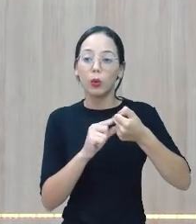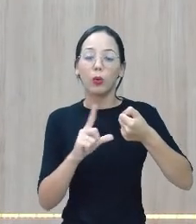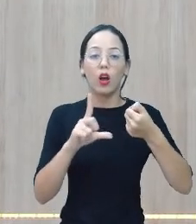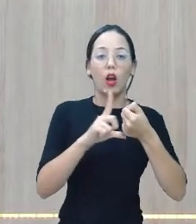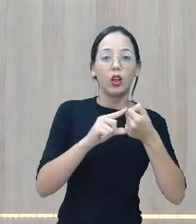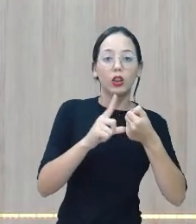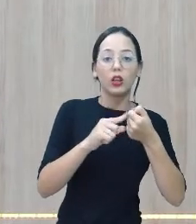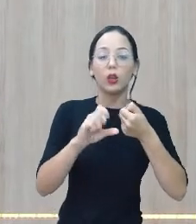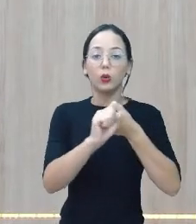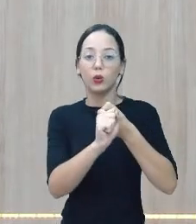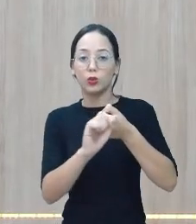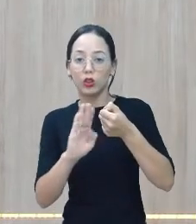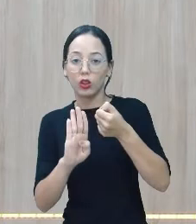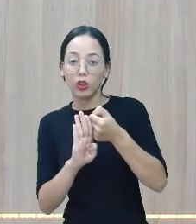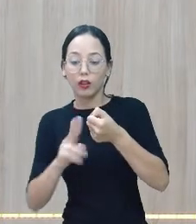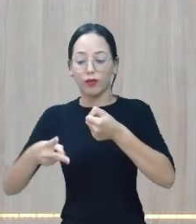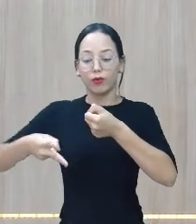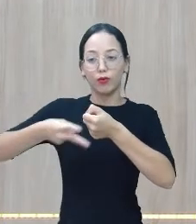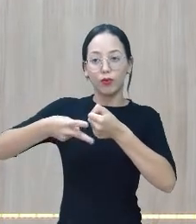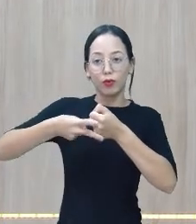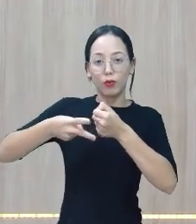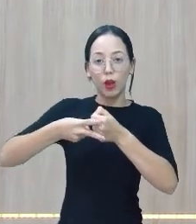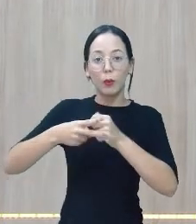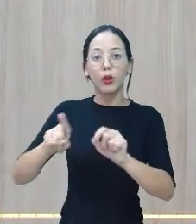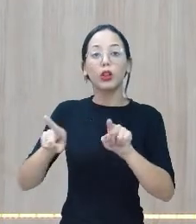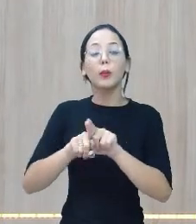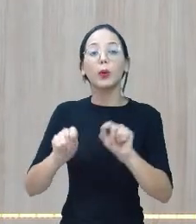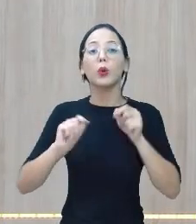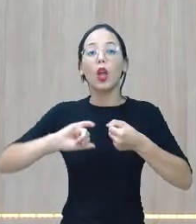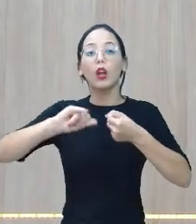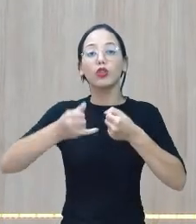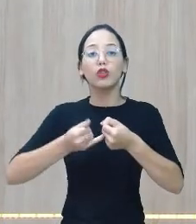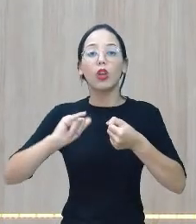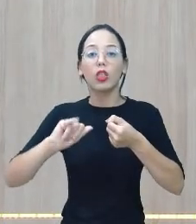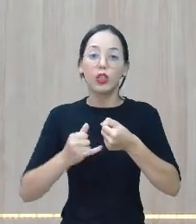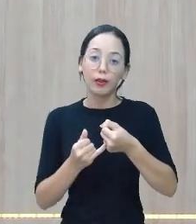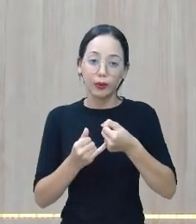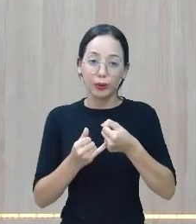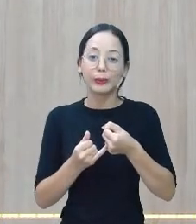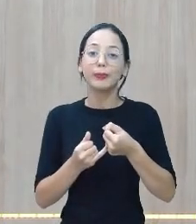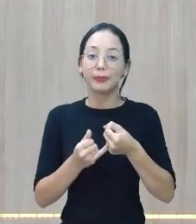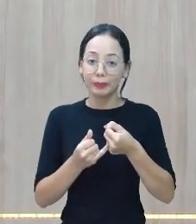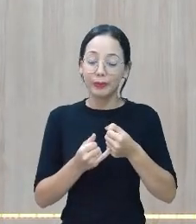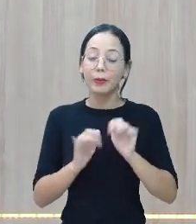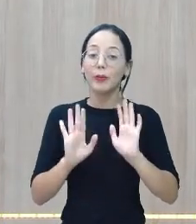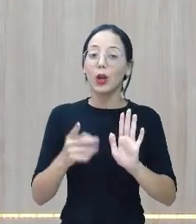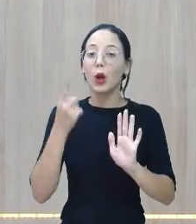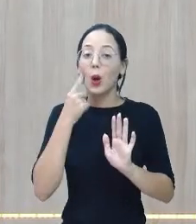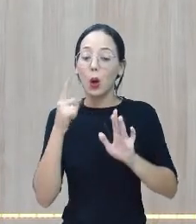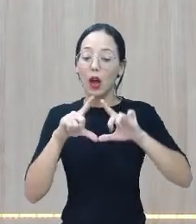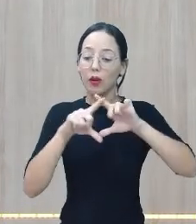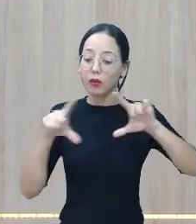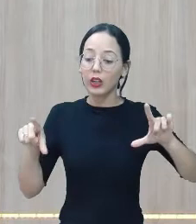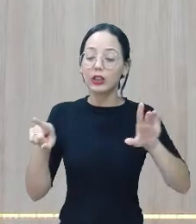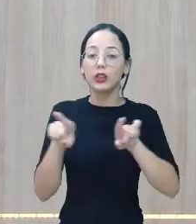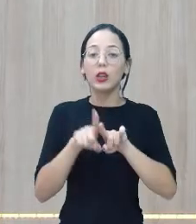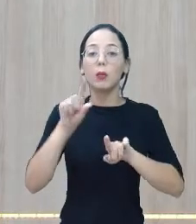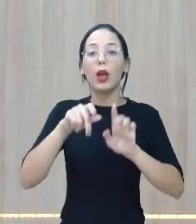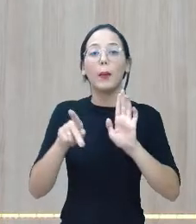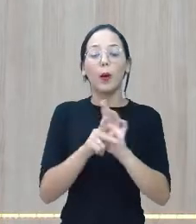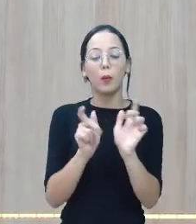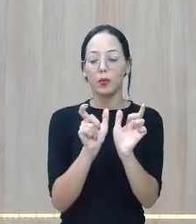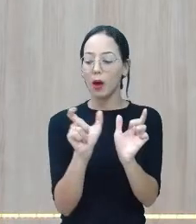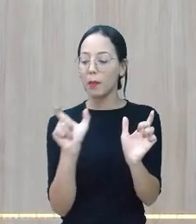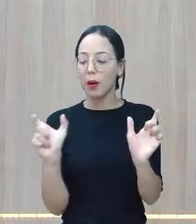artigo, substantivo, verbo e aqui o adjetivo, não é? Então, esta frase também é uma ordem